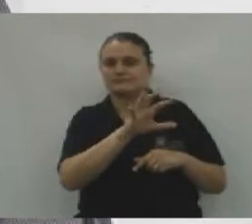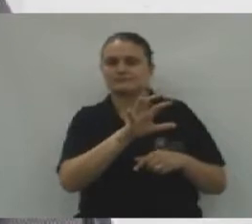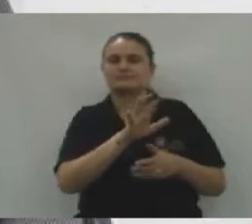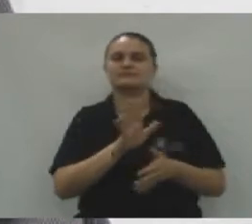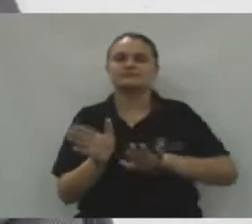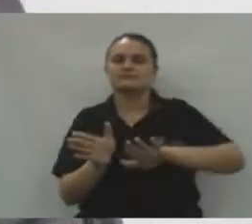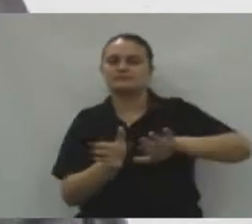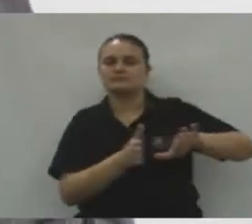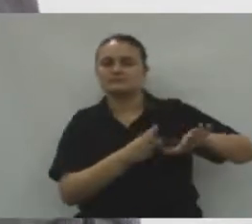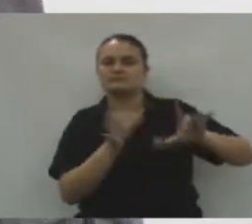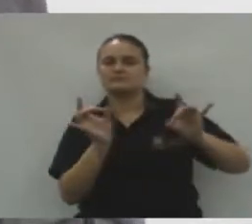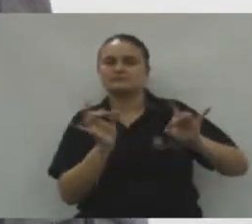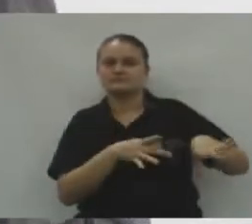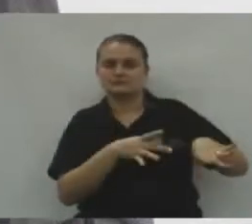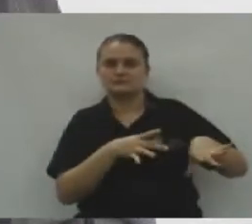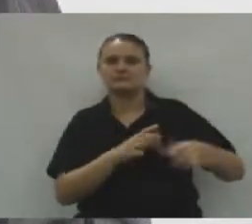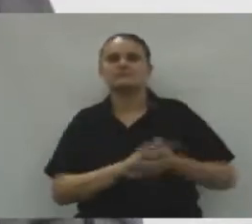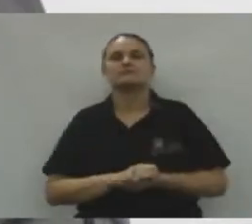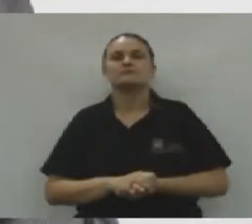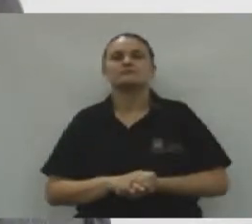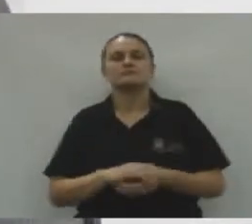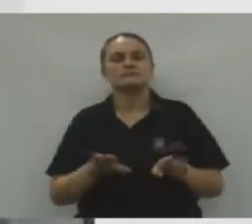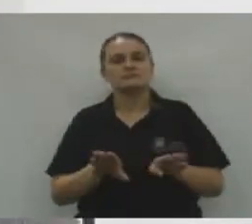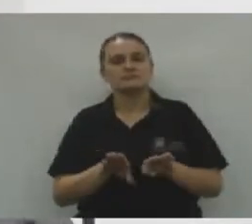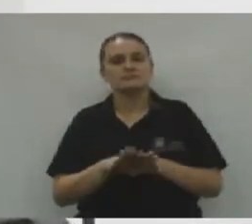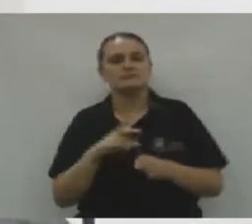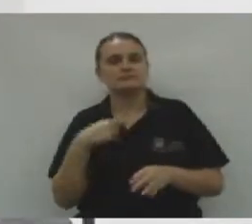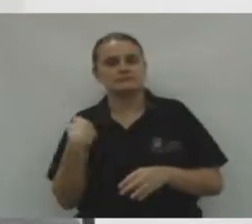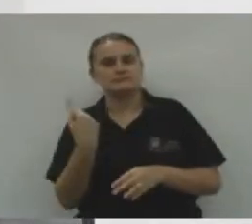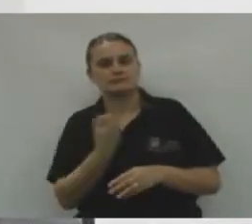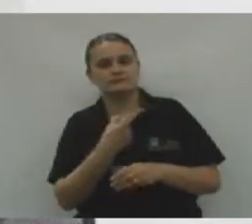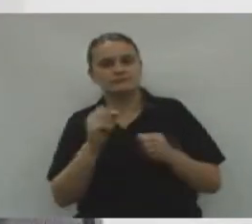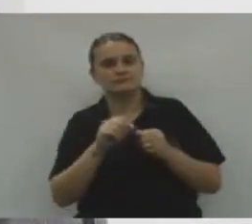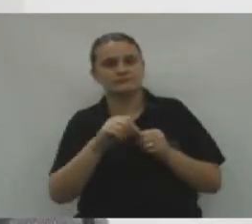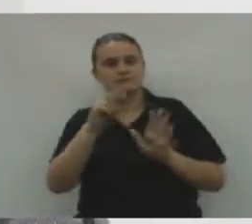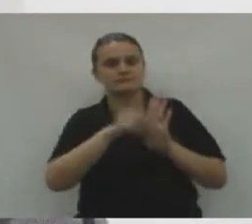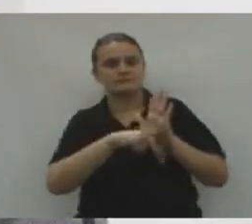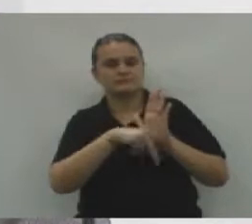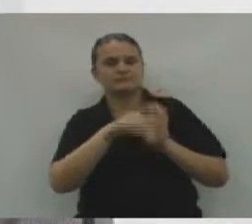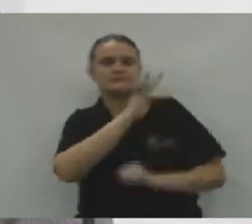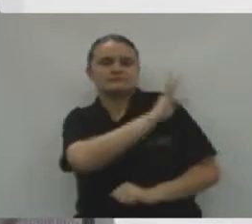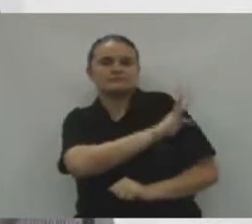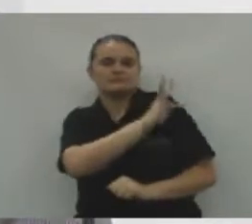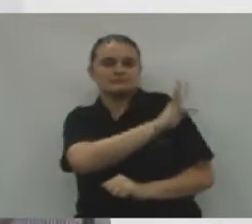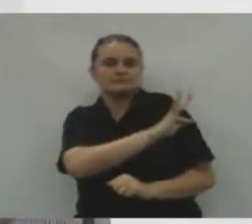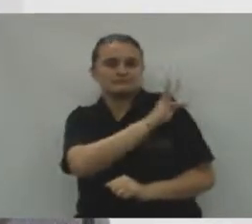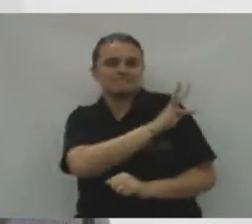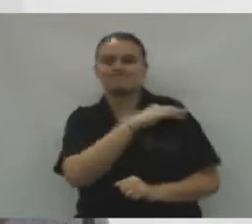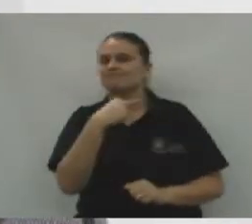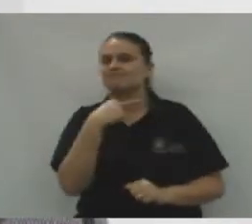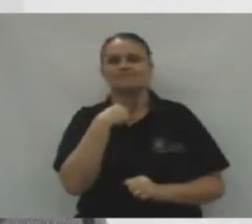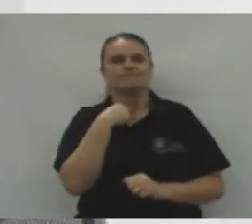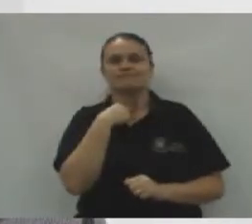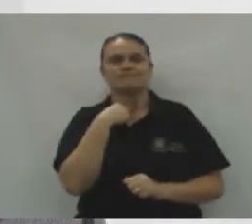na propriedade, e porque também a gente trabalha o projeto de forma técnica. Não